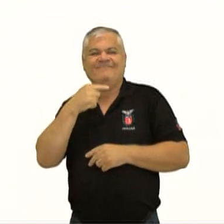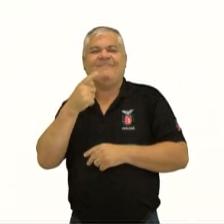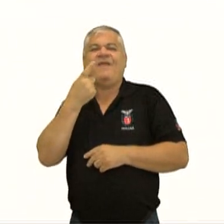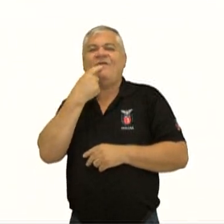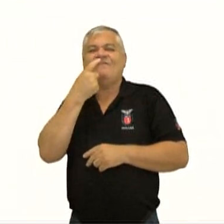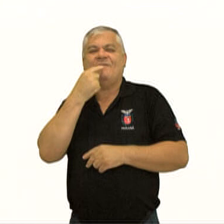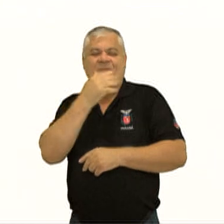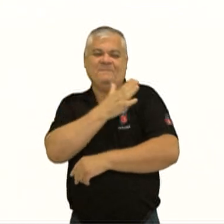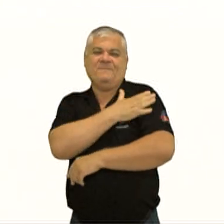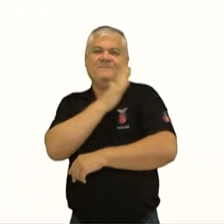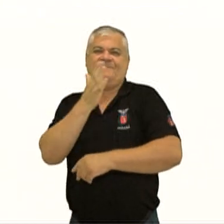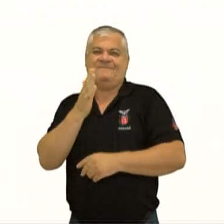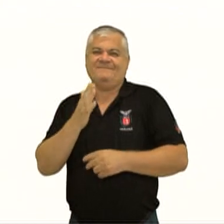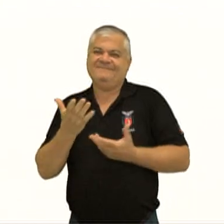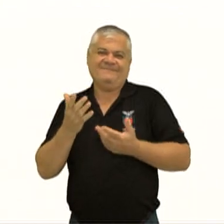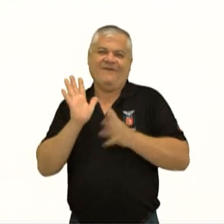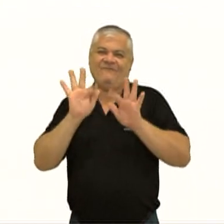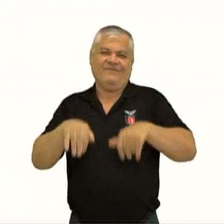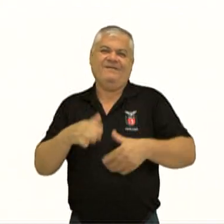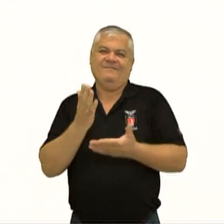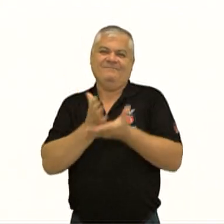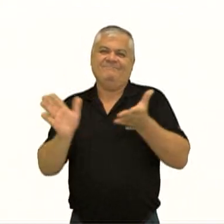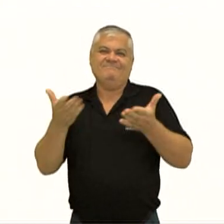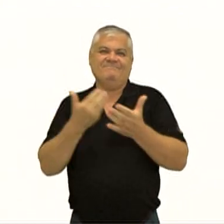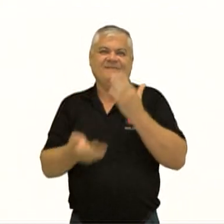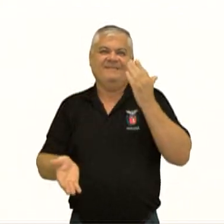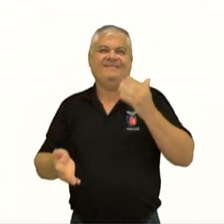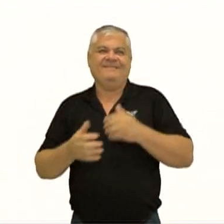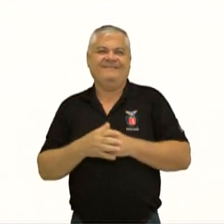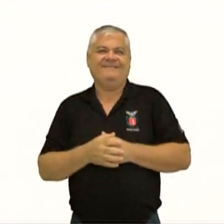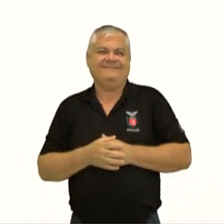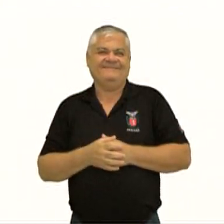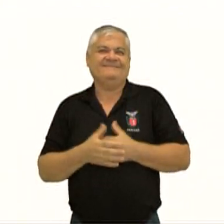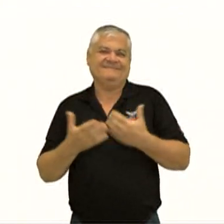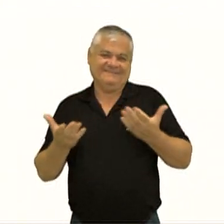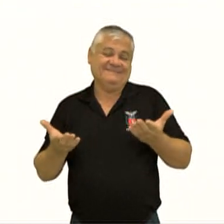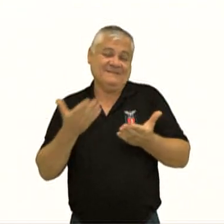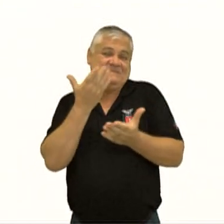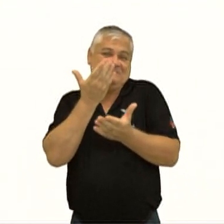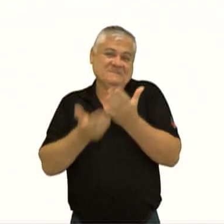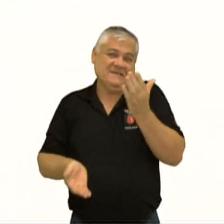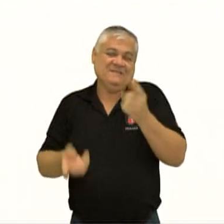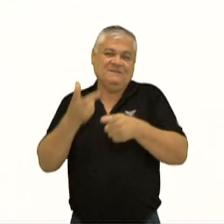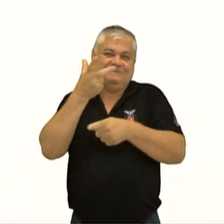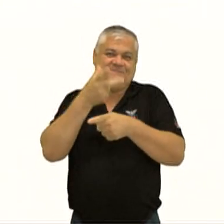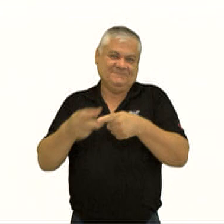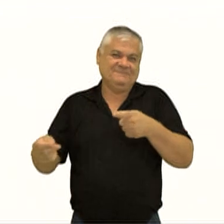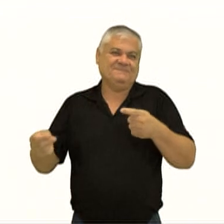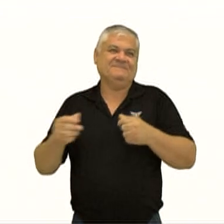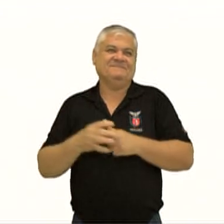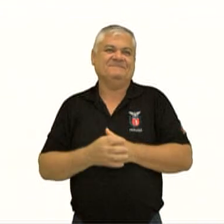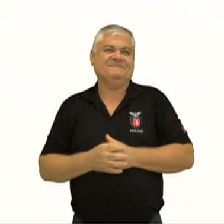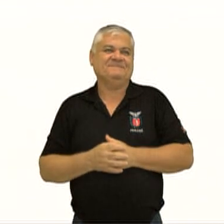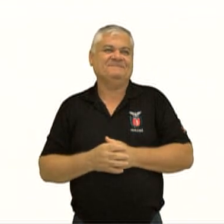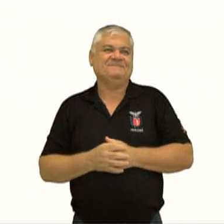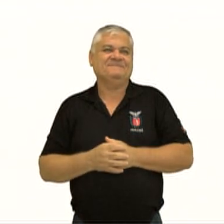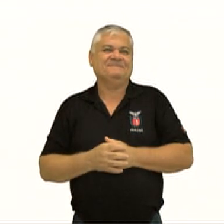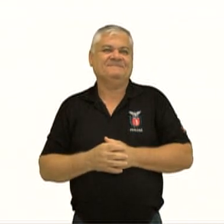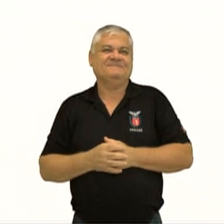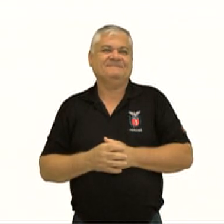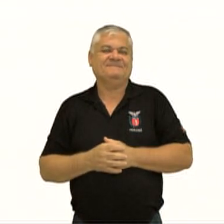como forma de amizade ali. Recebeu antes e, consequentemente, eliminou o rebatedor.